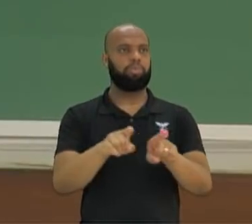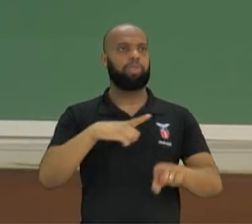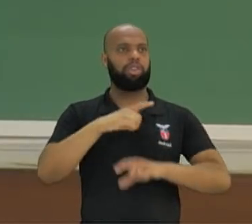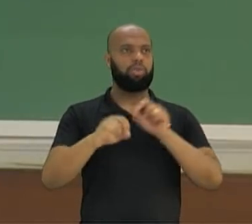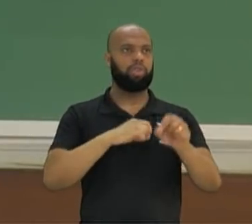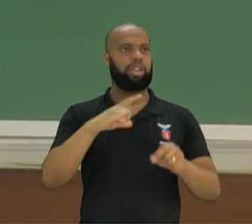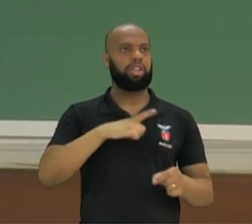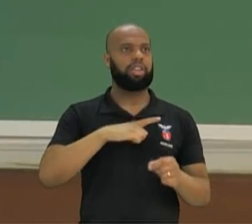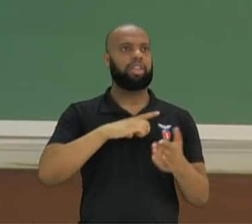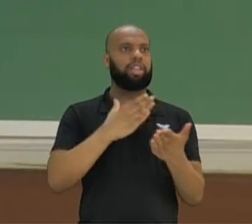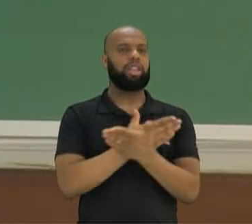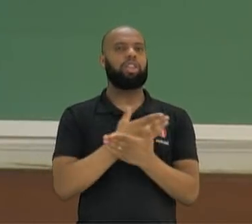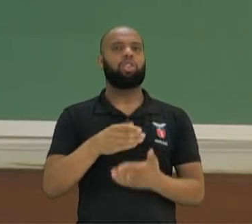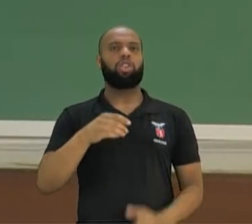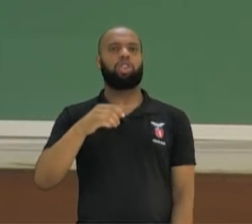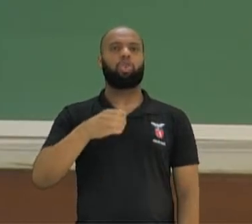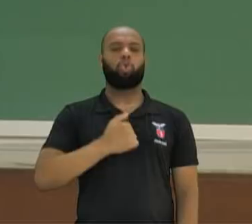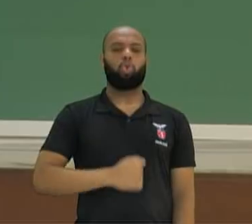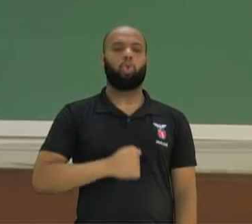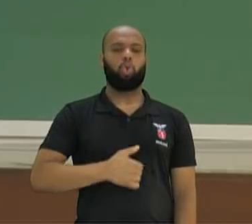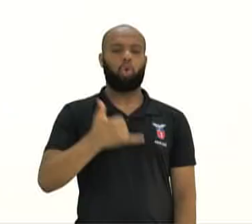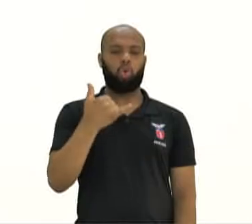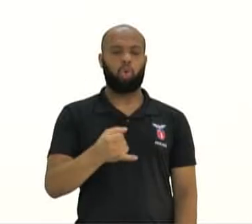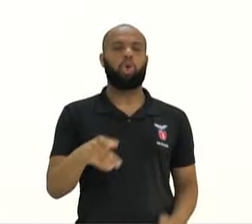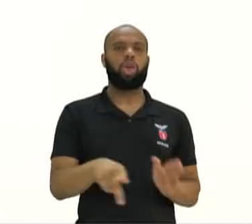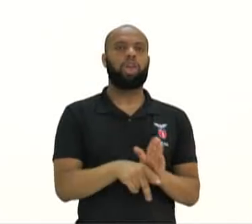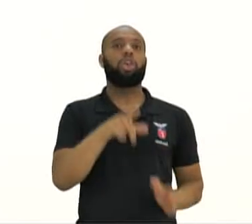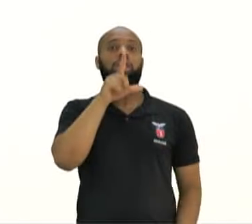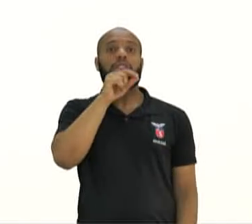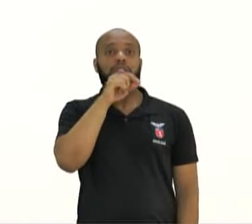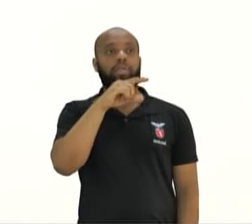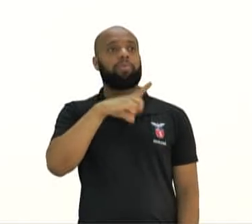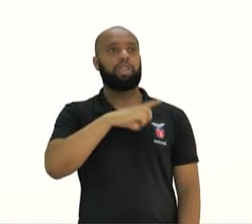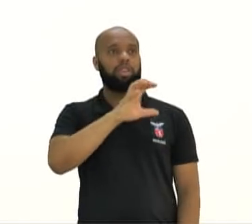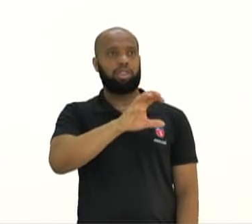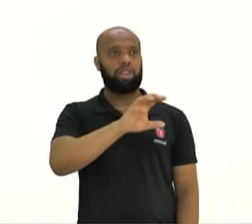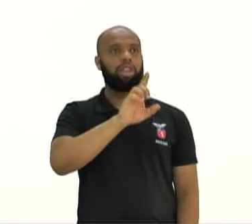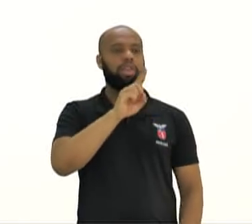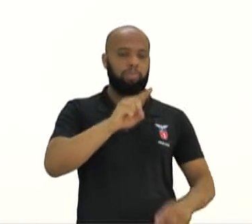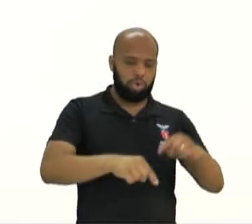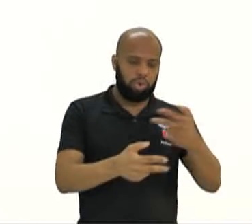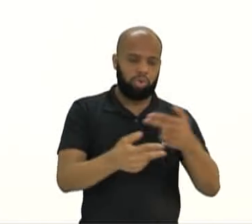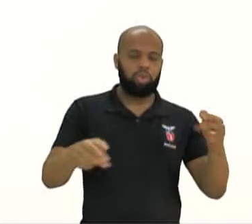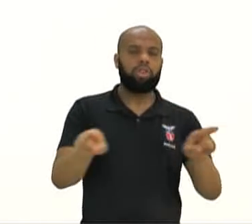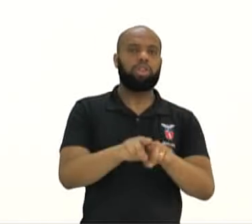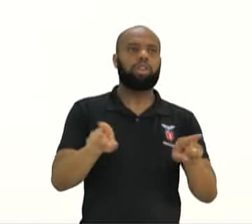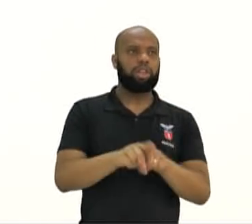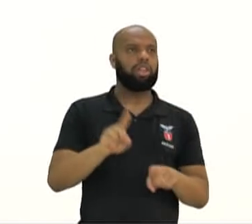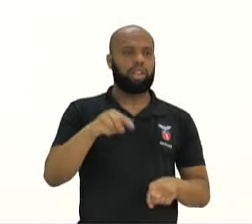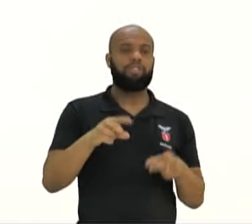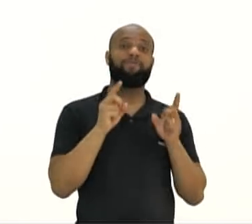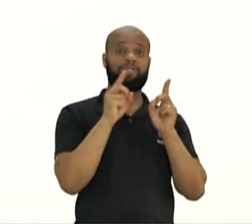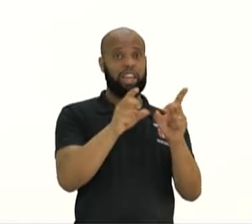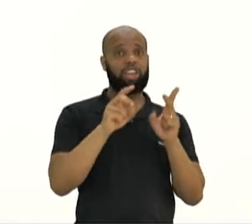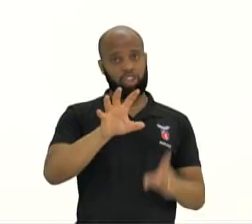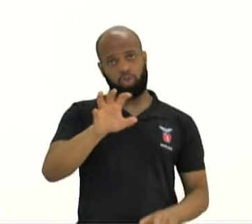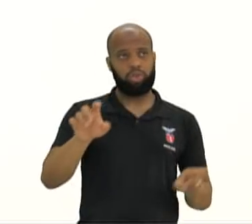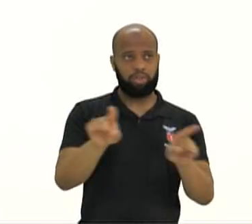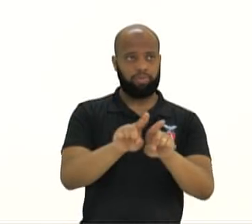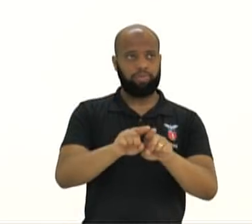do excremento de aves marinhas. Olha só, esse produto também é uma fonte de renda.